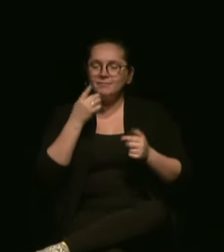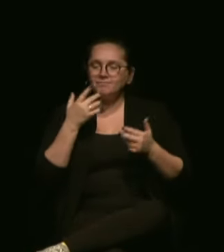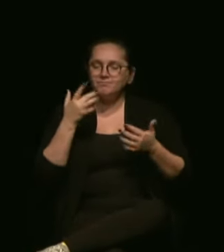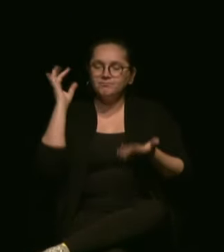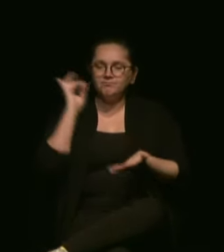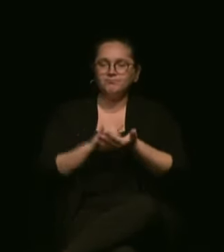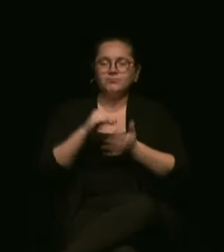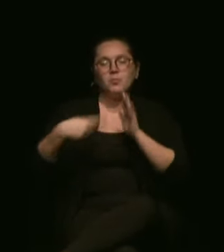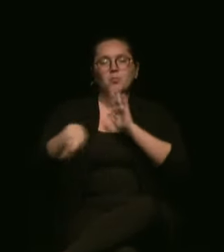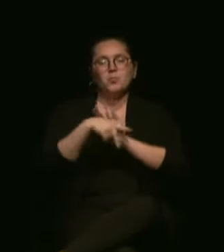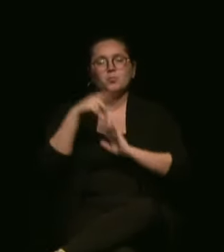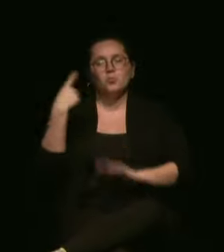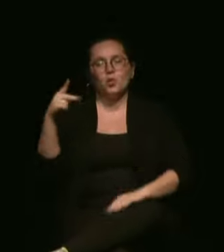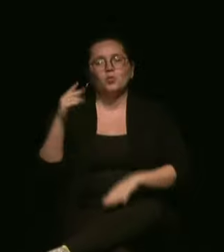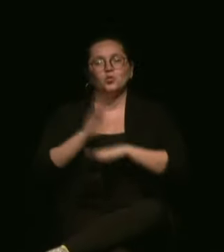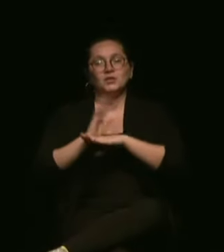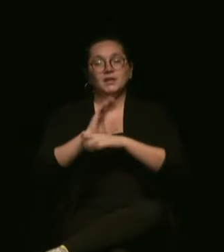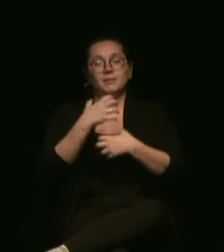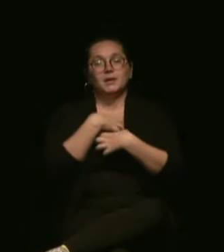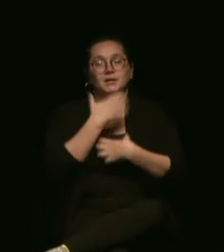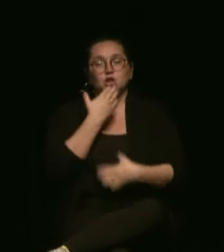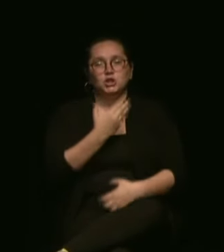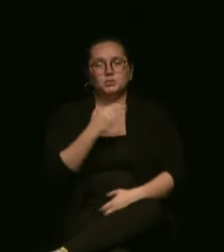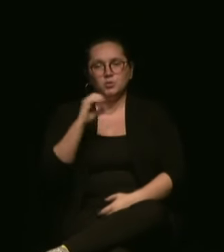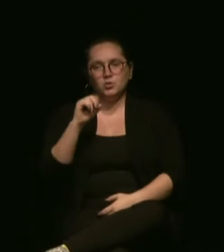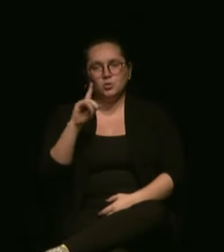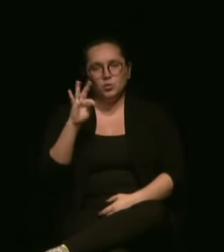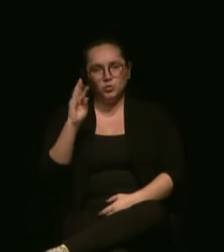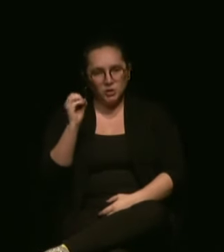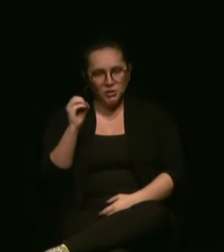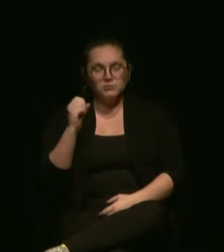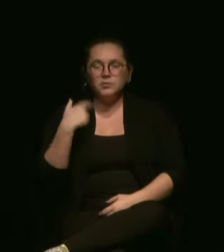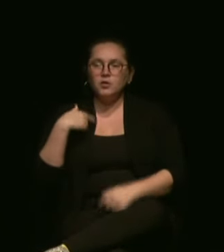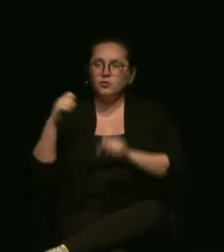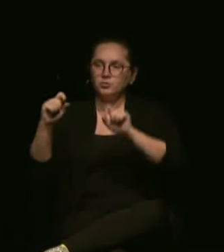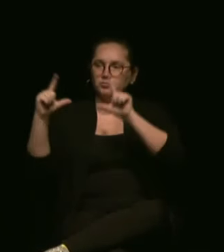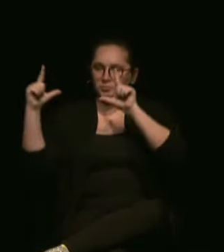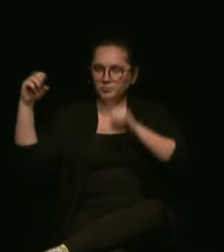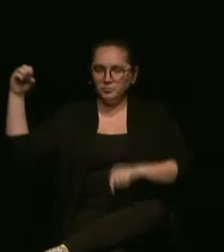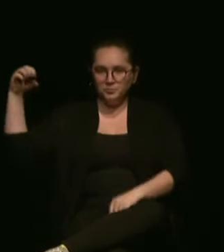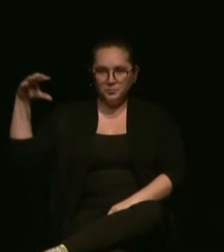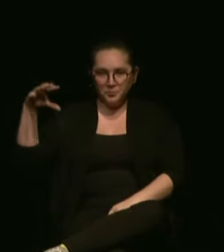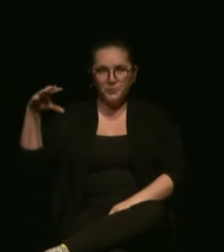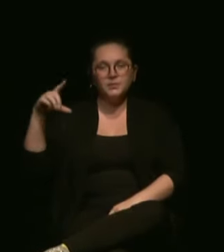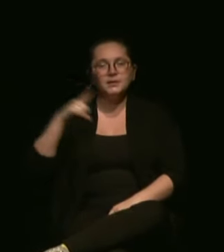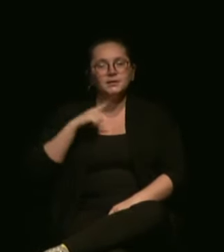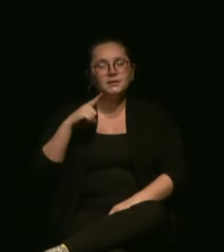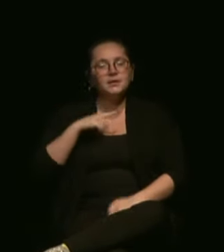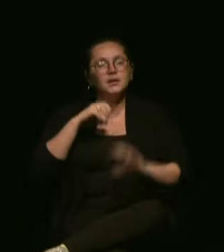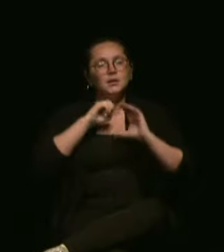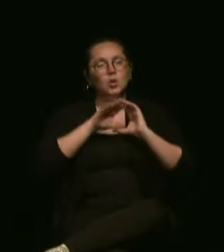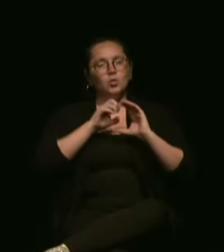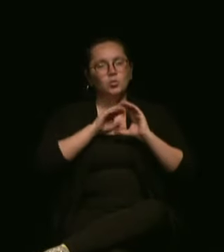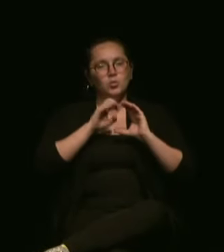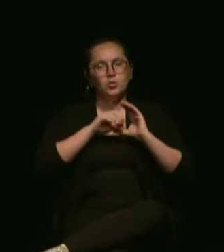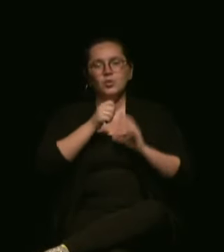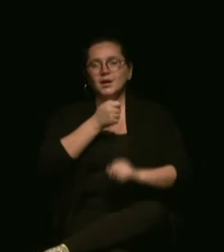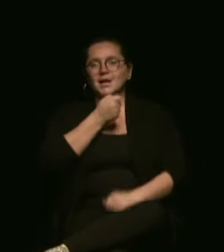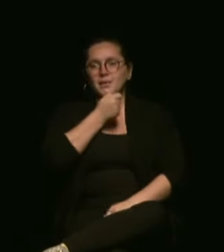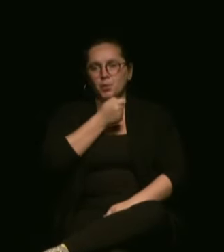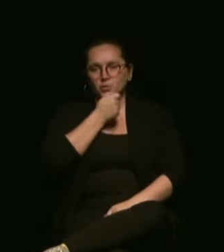cinema do Coutinho. Eu vou começar projetando uma sequência de um Globo Repórter que ele faz